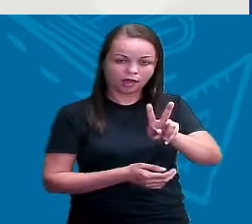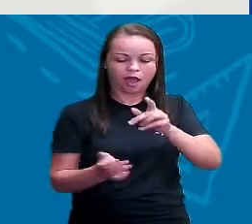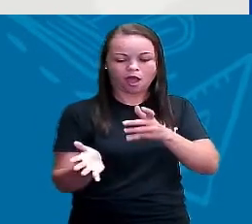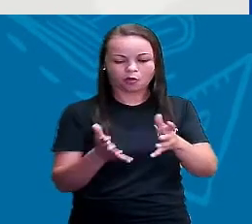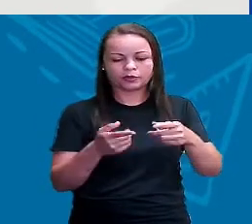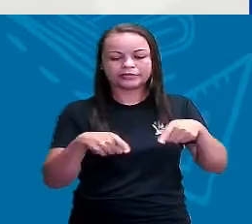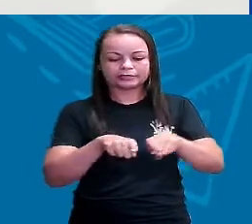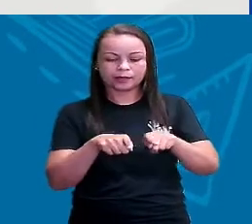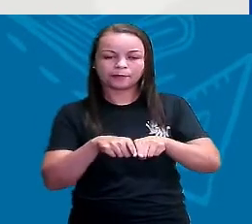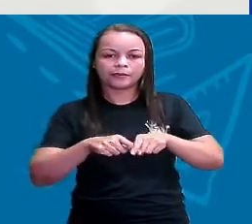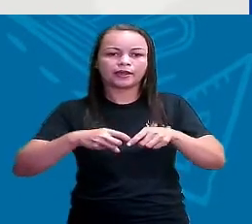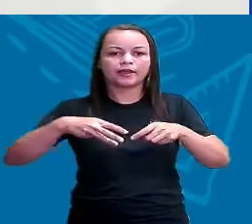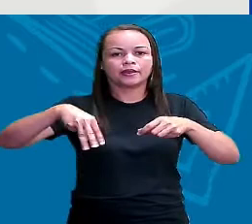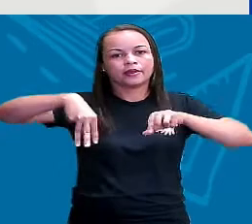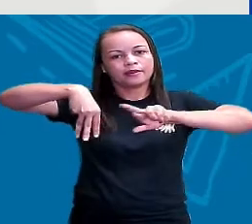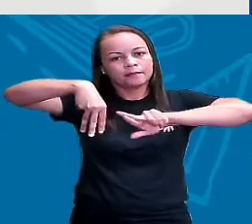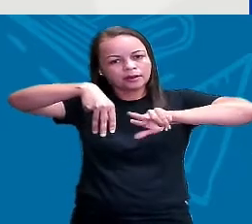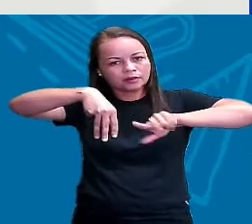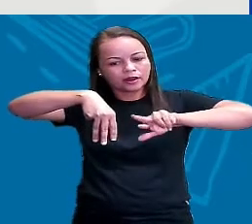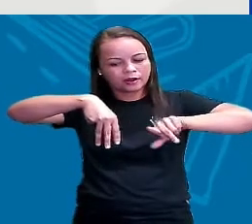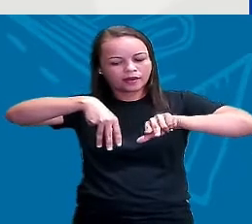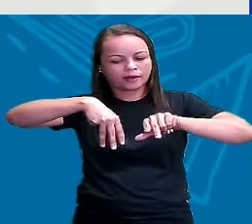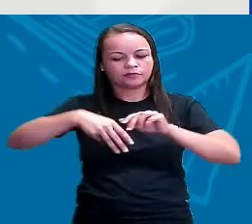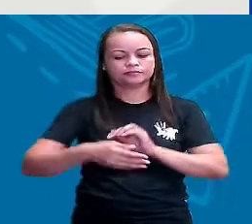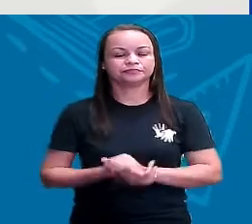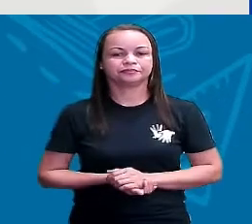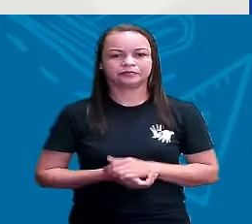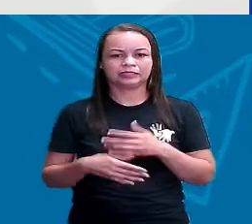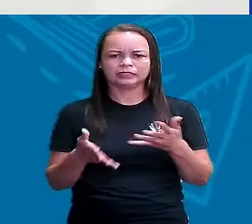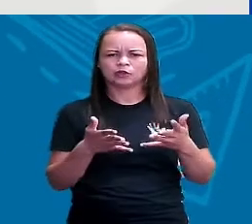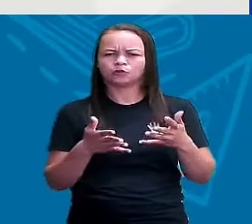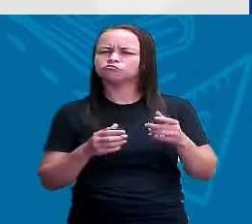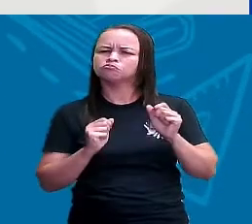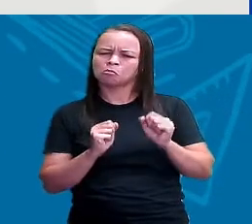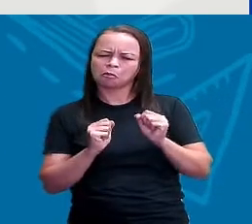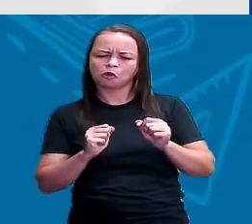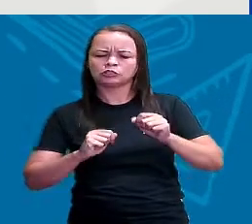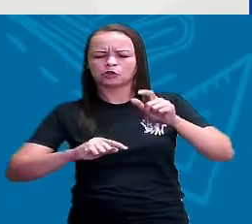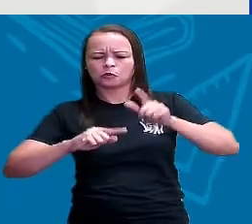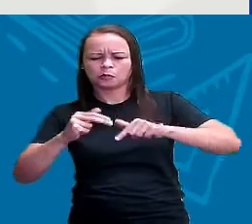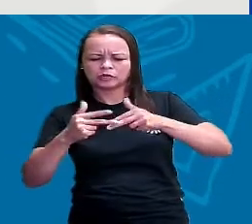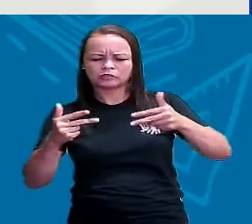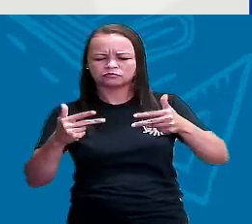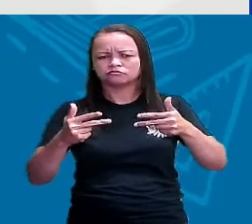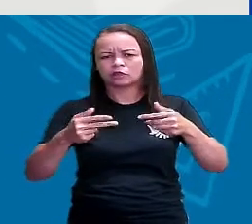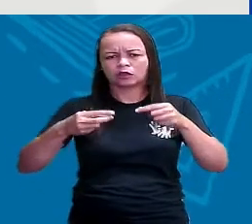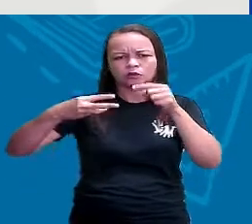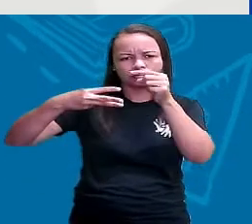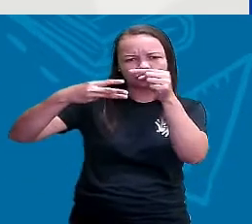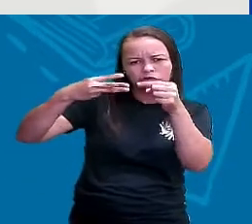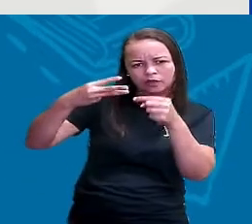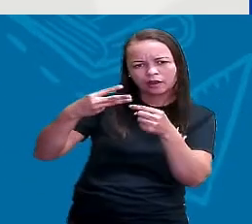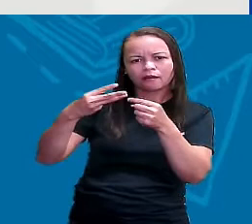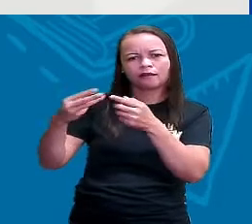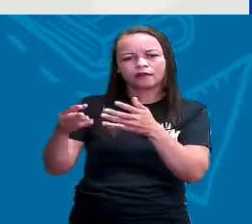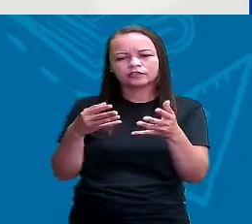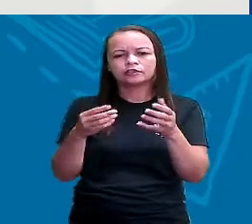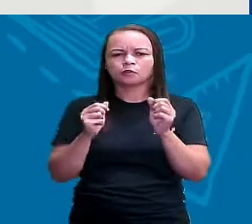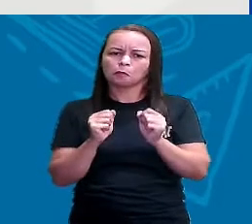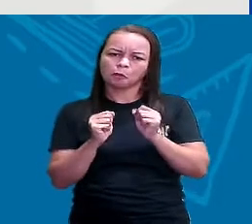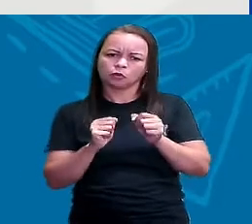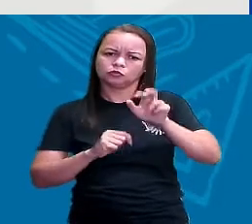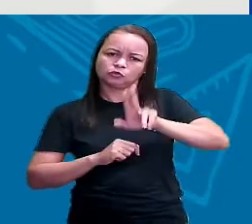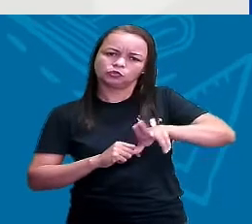matéria-prima animal, vegetal ou mineral para a produção de algum objeto ou de algum artifício que a gente possa